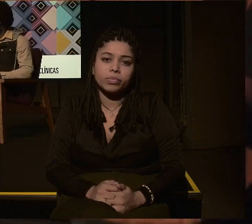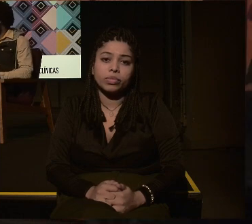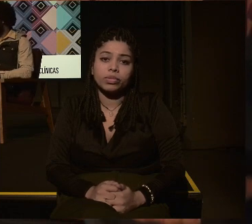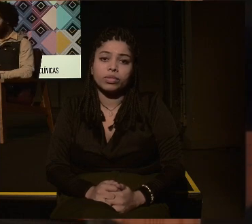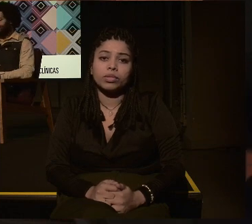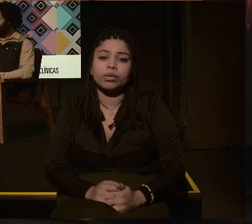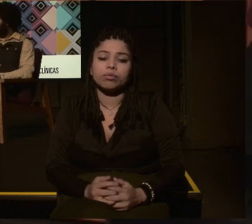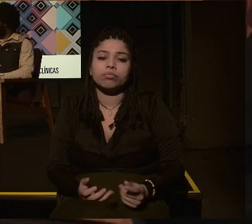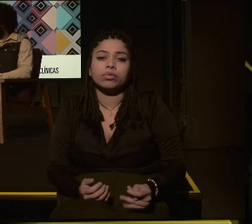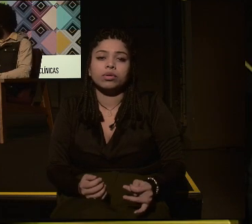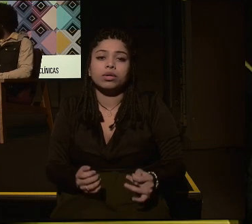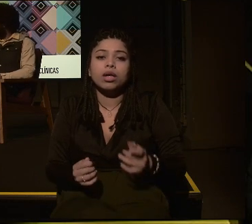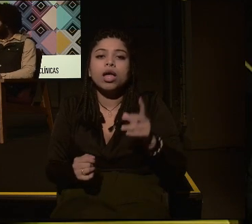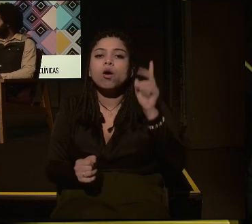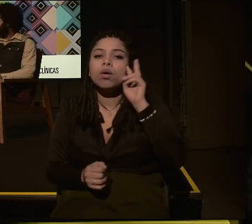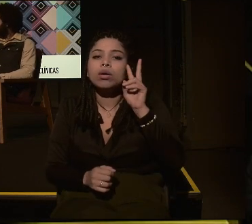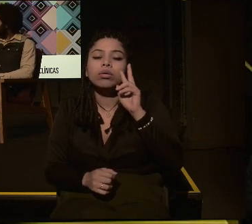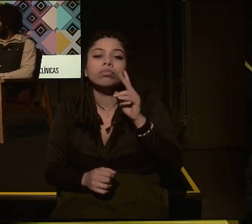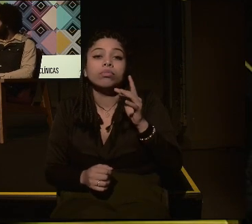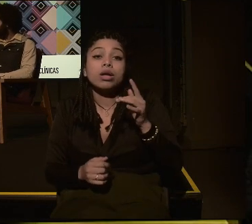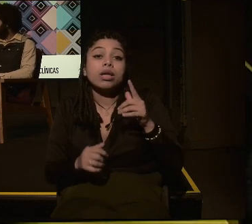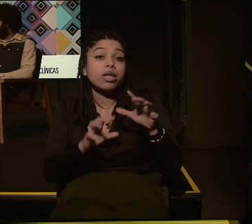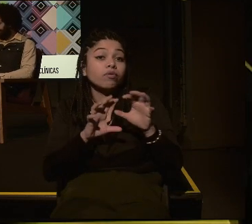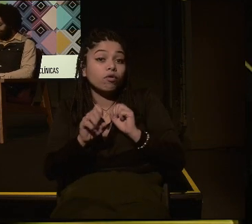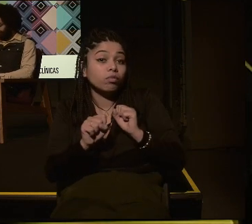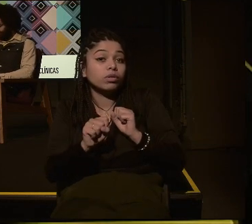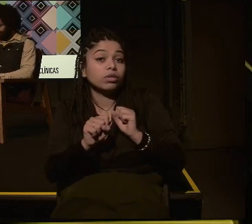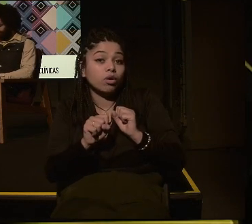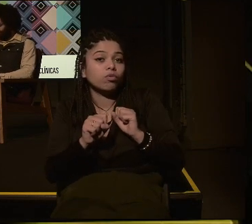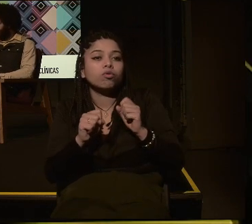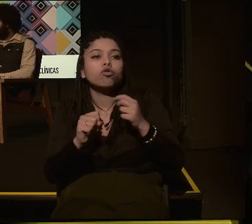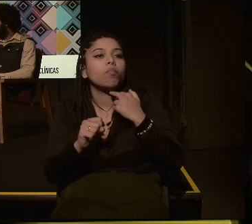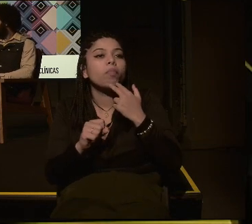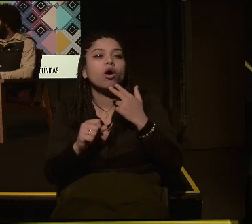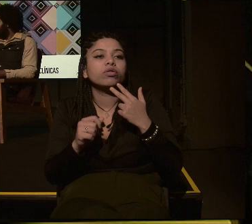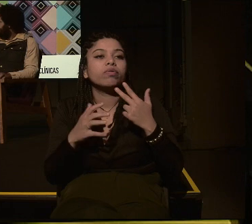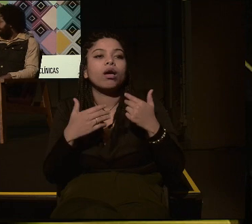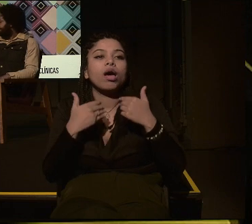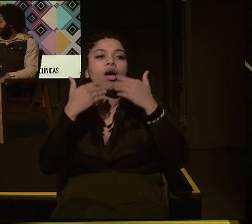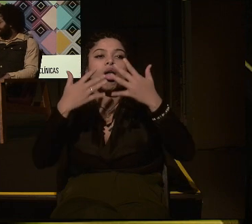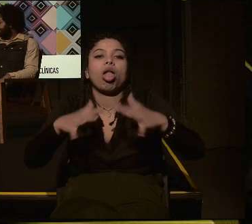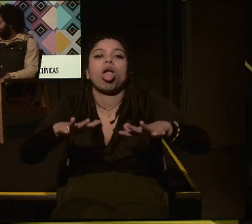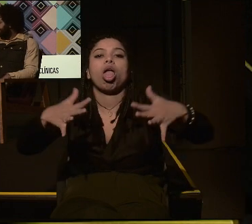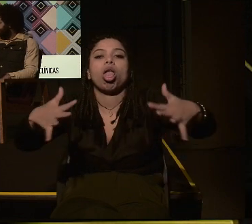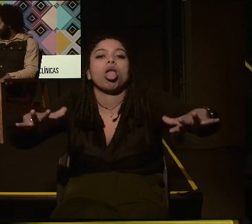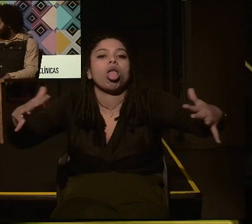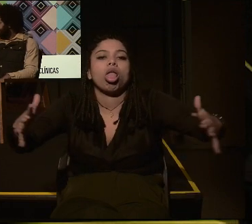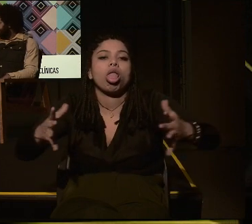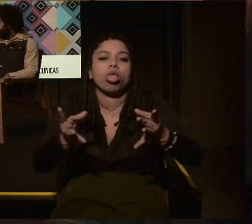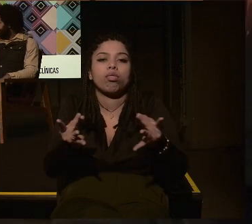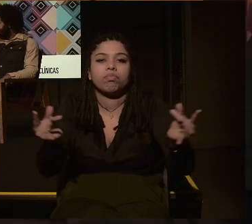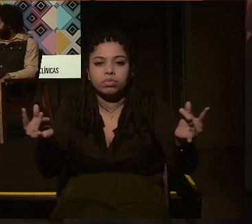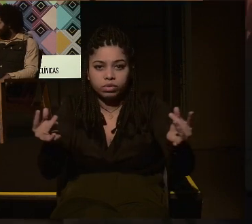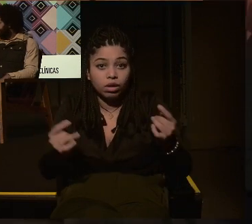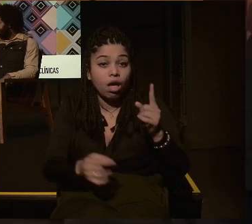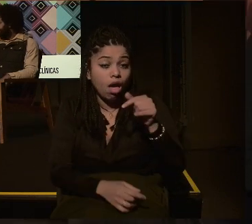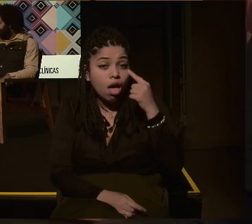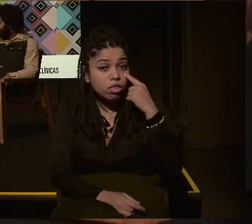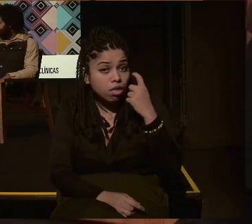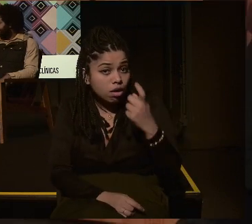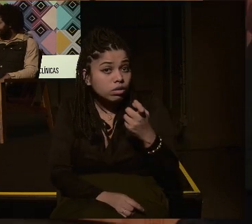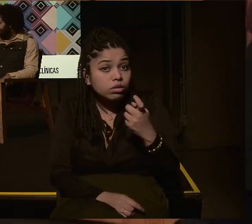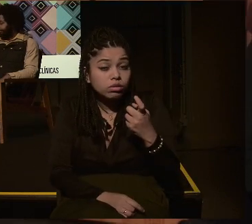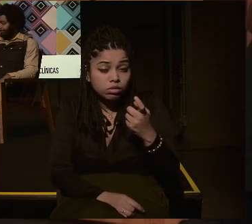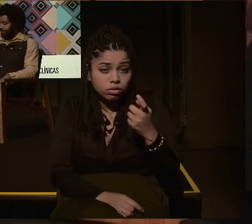ter livros como o do Kwame, para que essas formações não tenham que ficar às margens. É muito interessante a